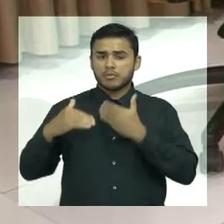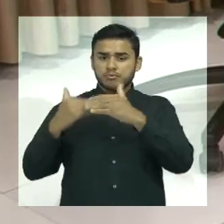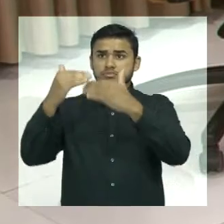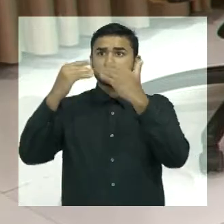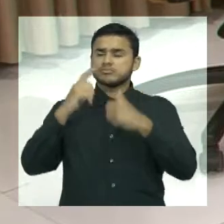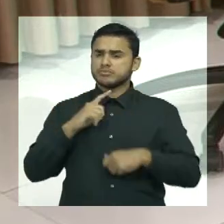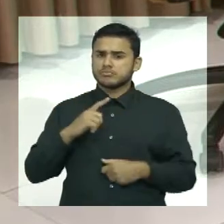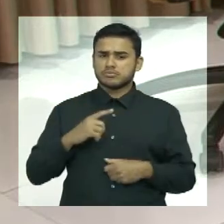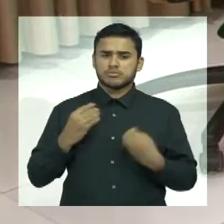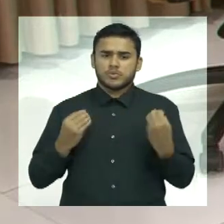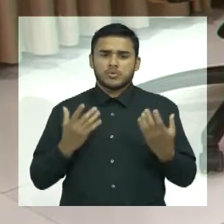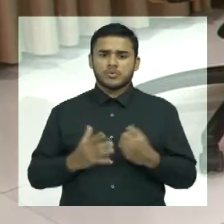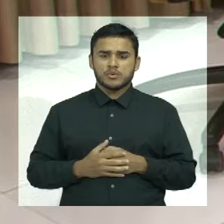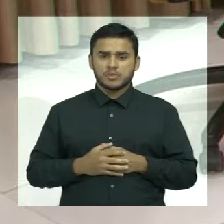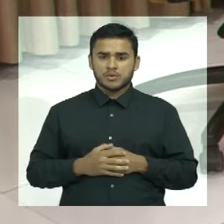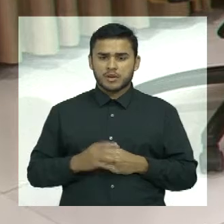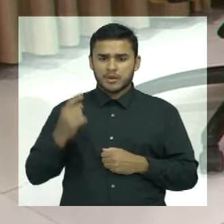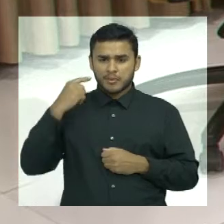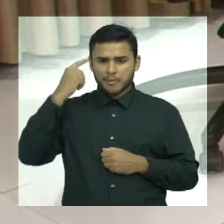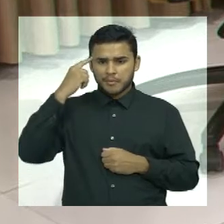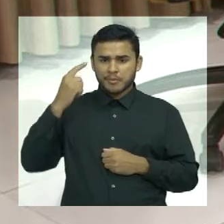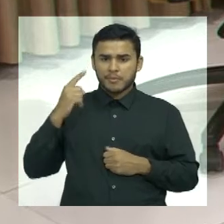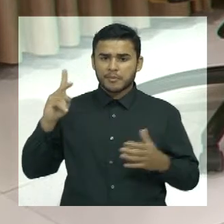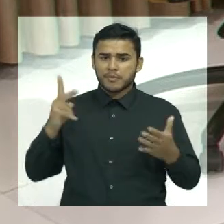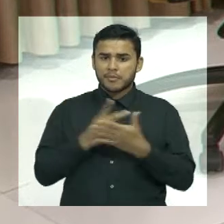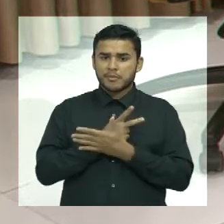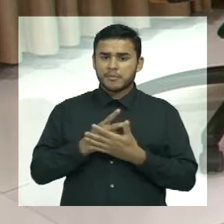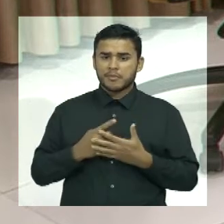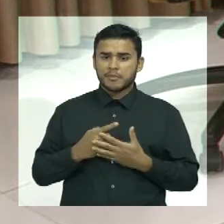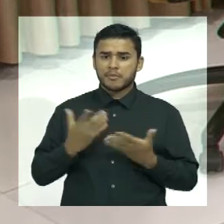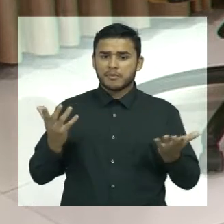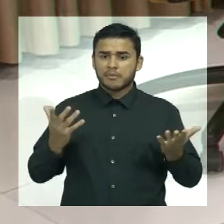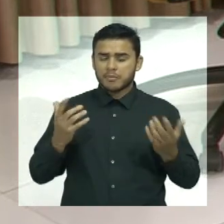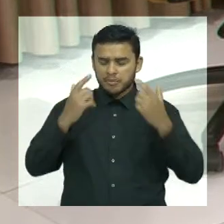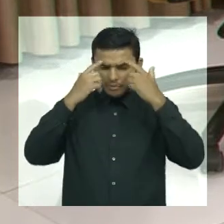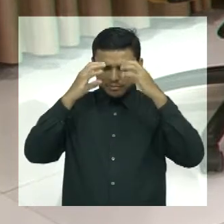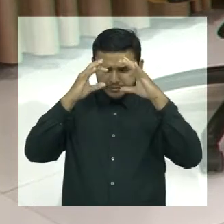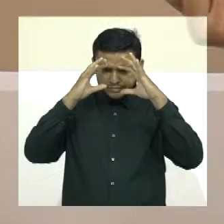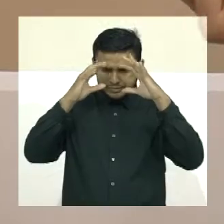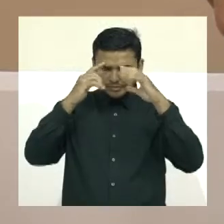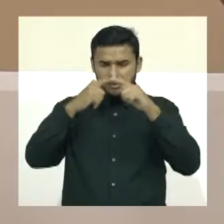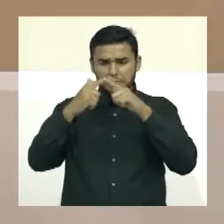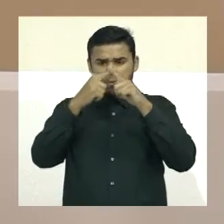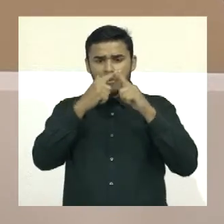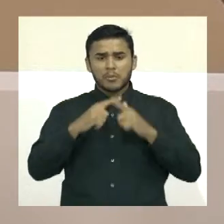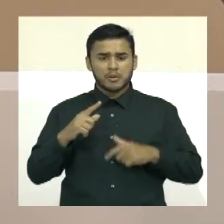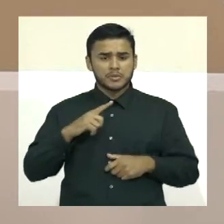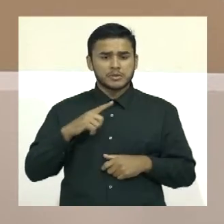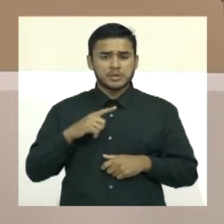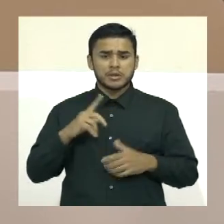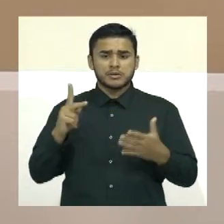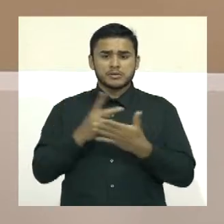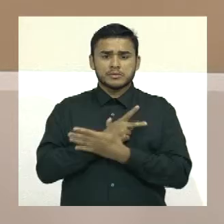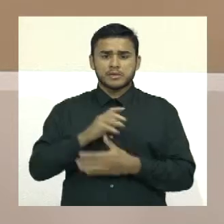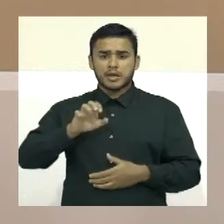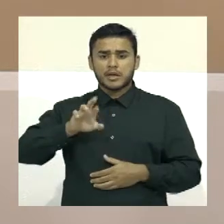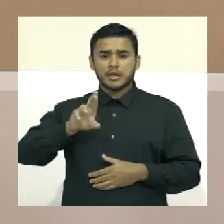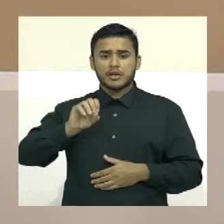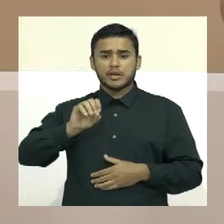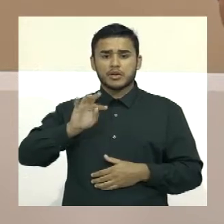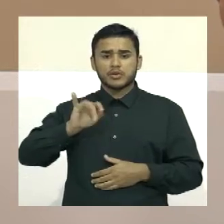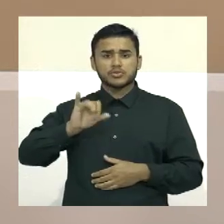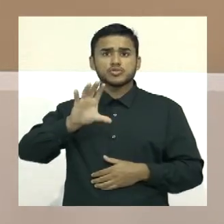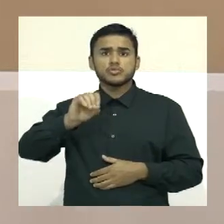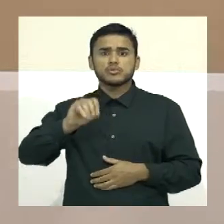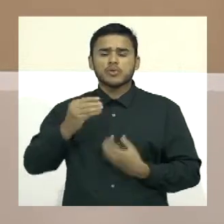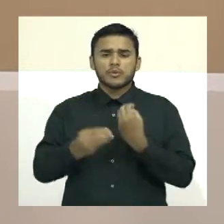esse? A erotização compromete as faculdades cerebrais de um adolescente. O aborto traz malefícios tanto para o que morre como para